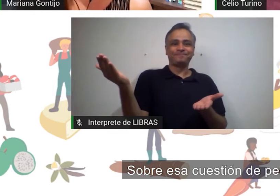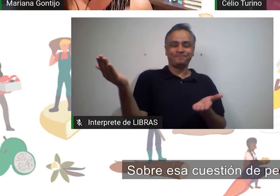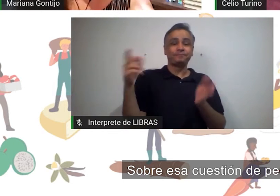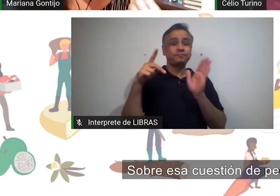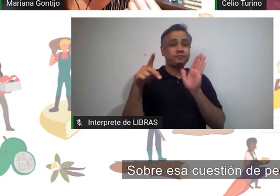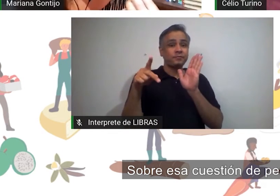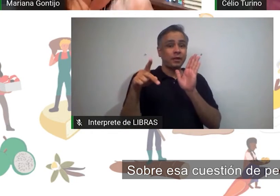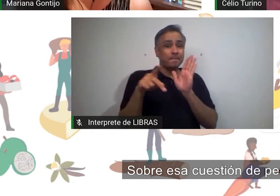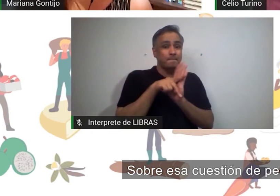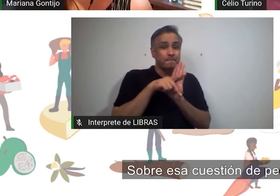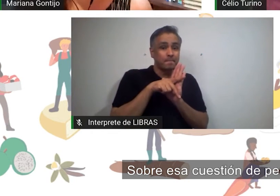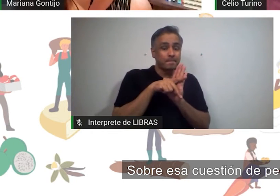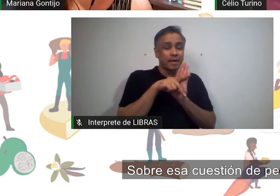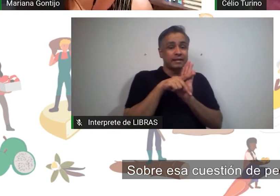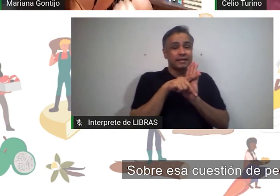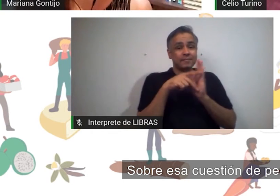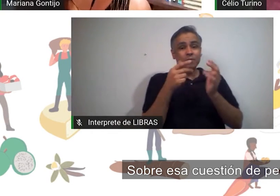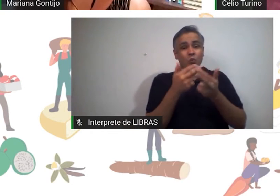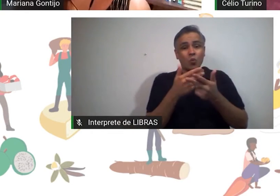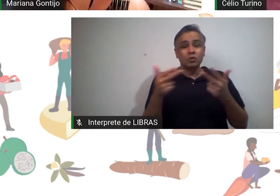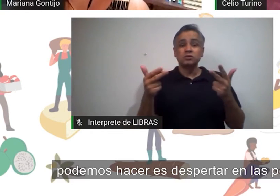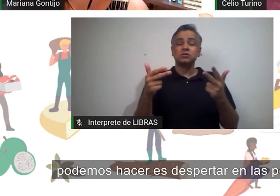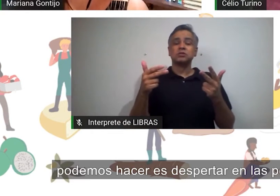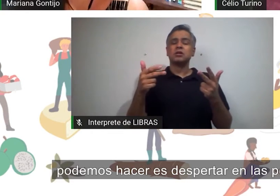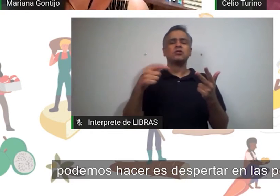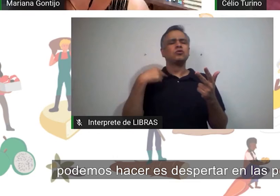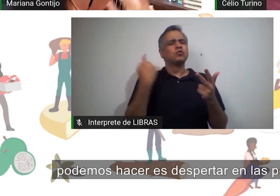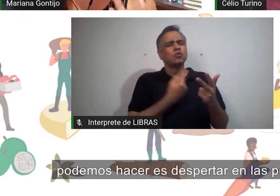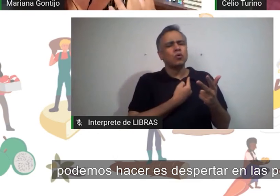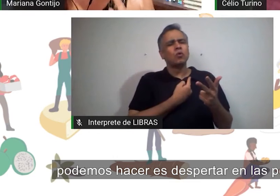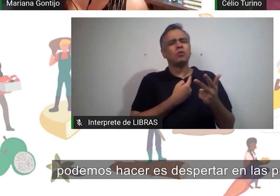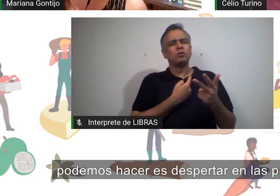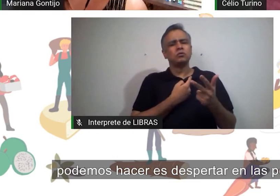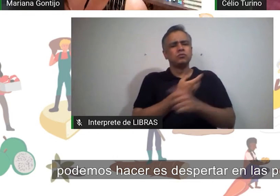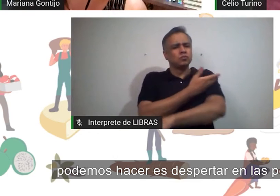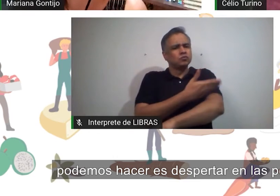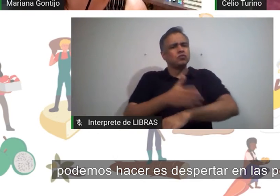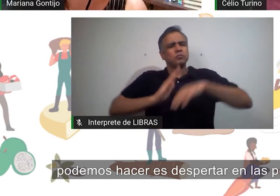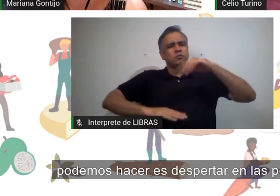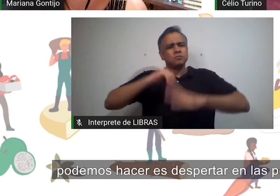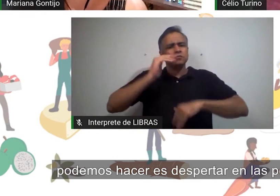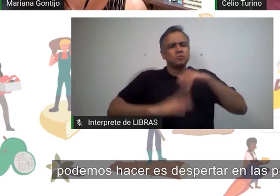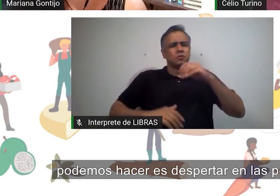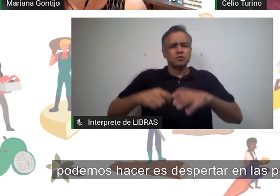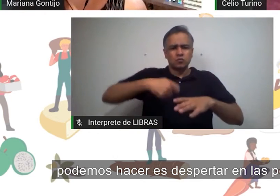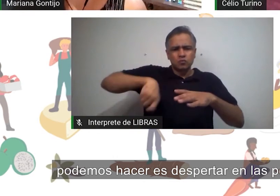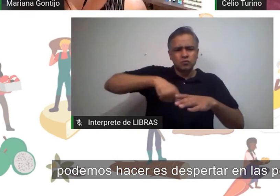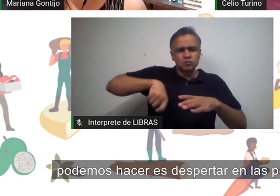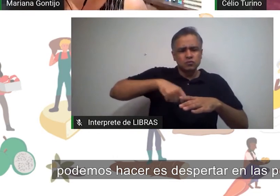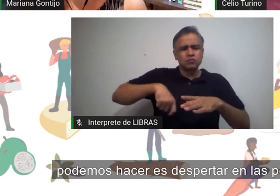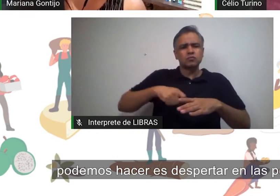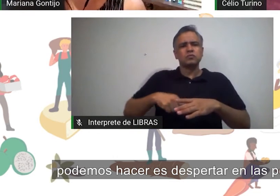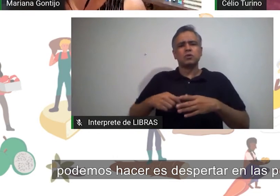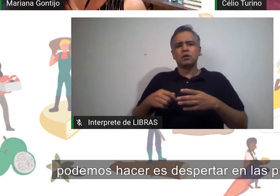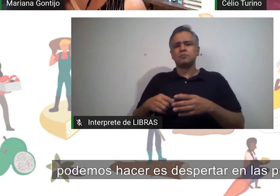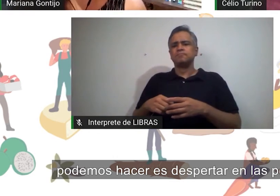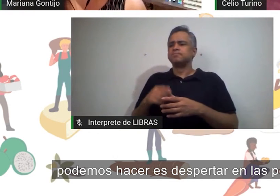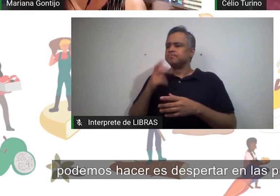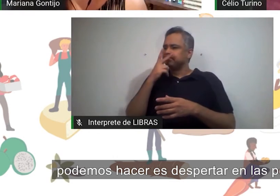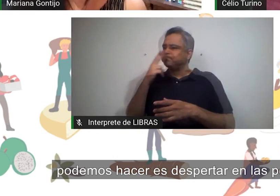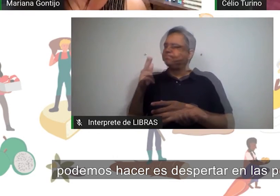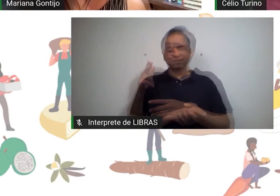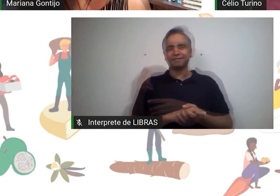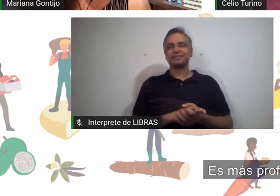é o pouco que nós, enquanto cozinheiros, podemos fazer, é despertar nas pessoas esse pertencimento pela